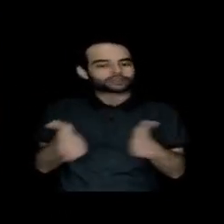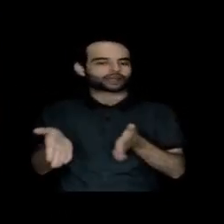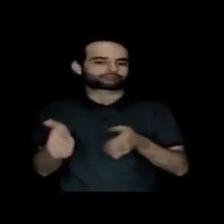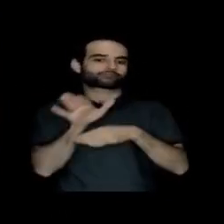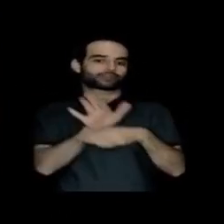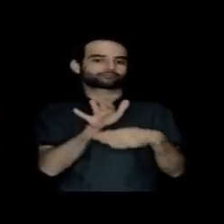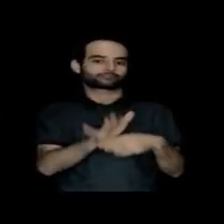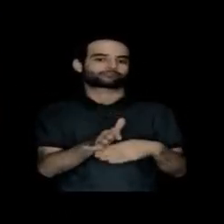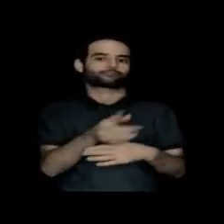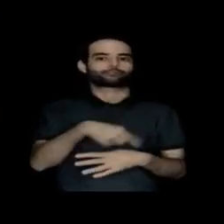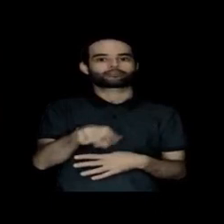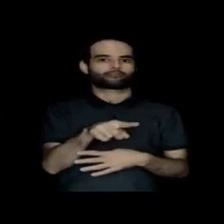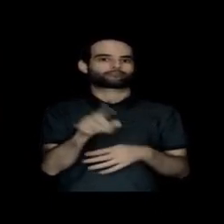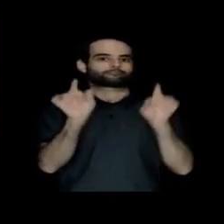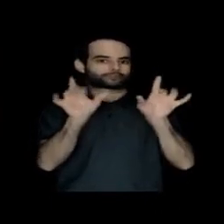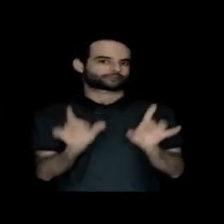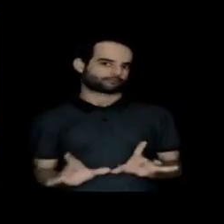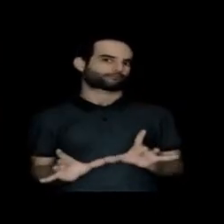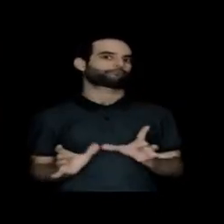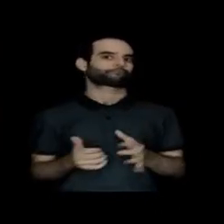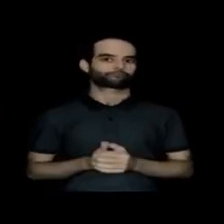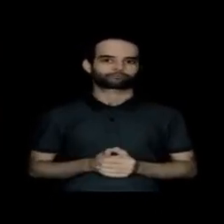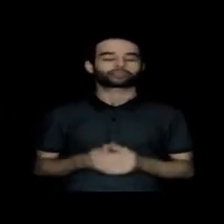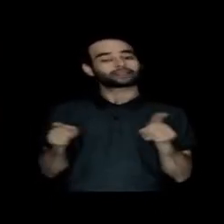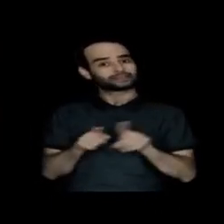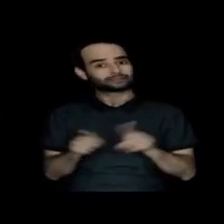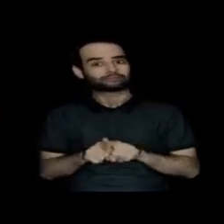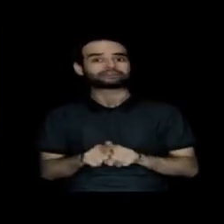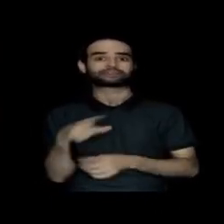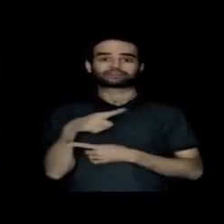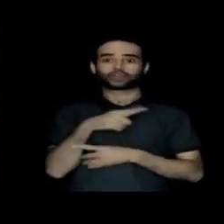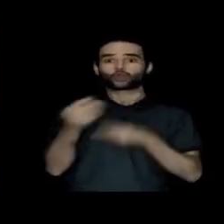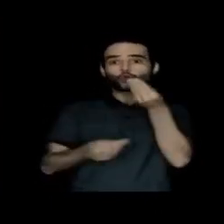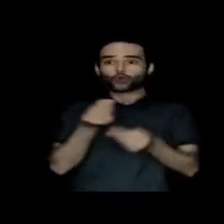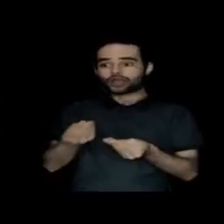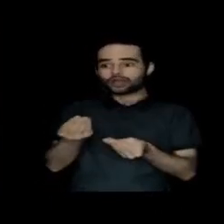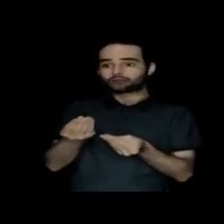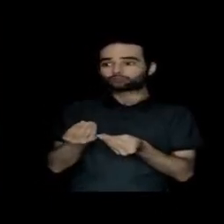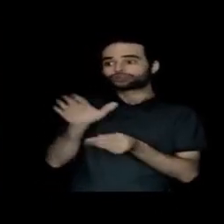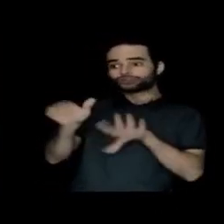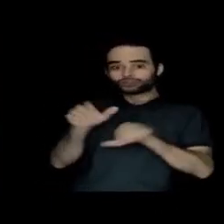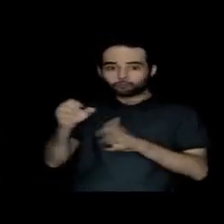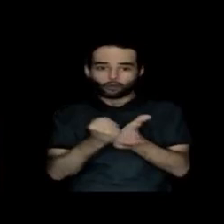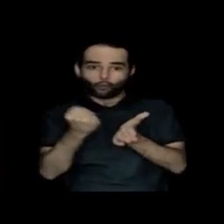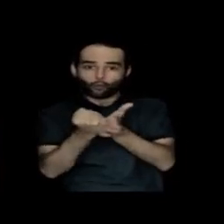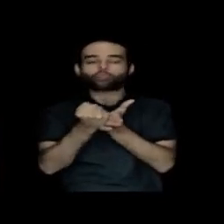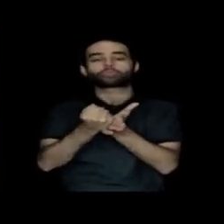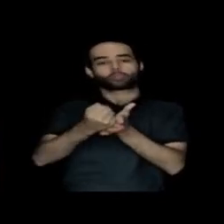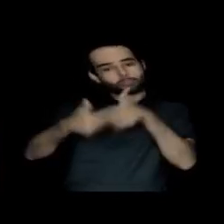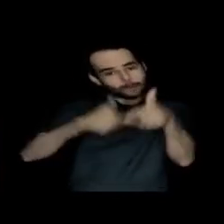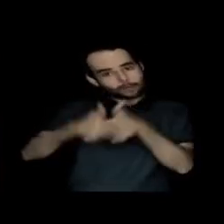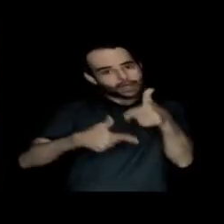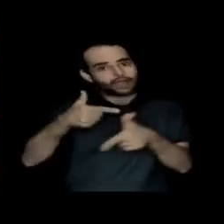preparar o espaço de atendimento, de AE, né, de atendimento especial, e ainda contratar